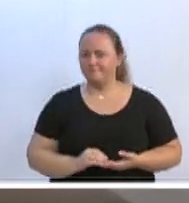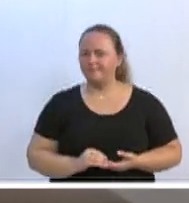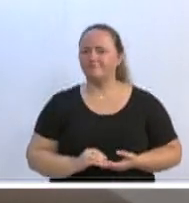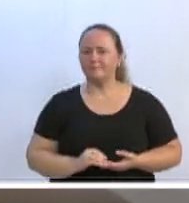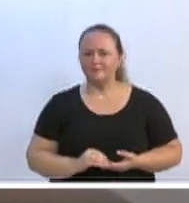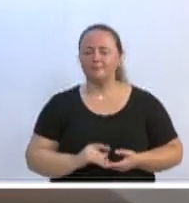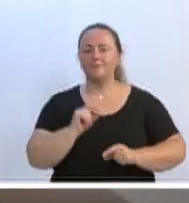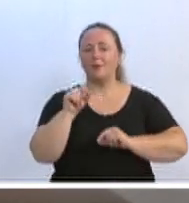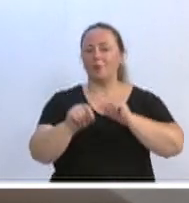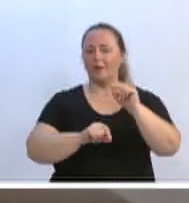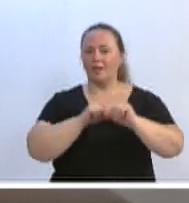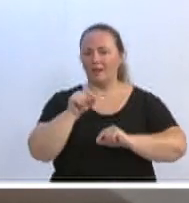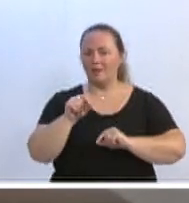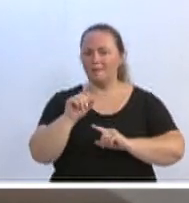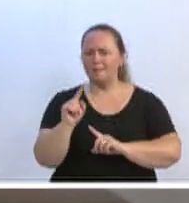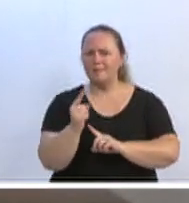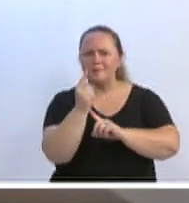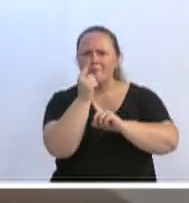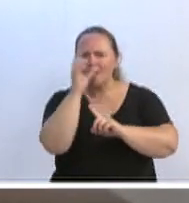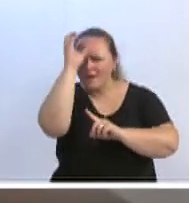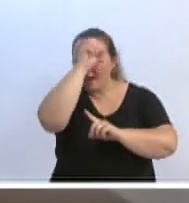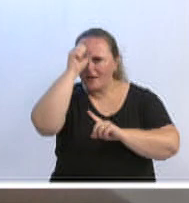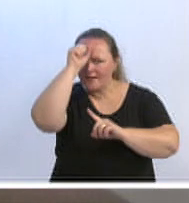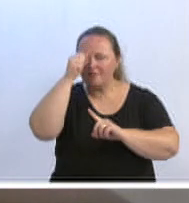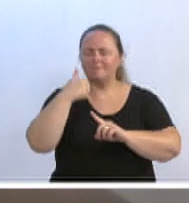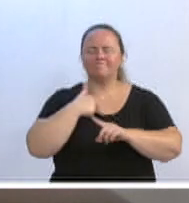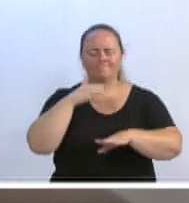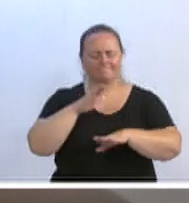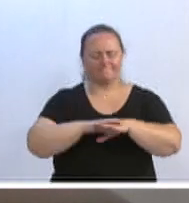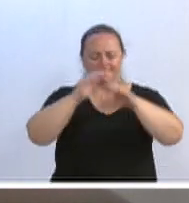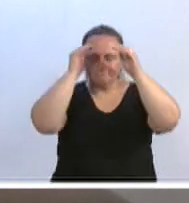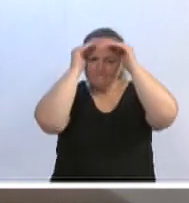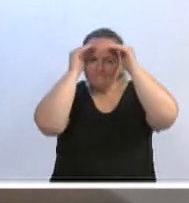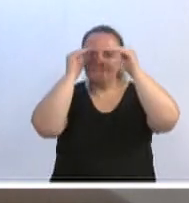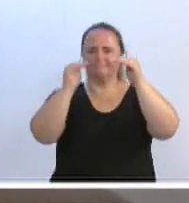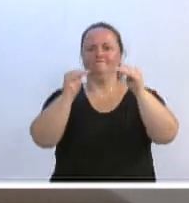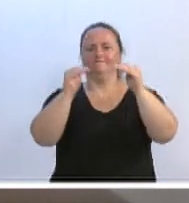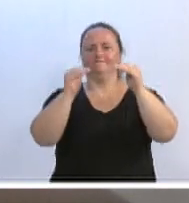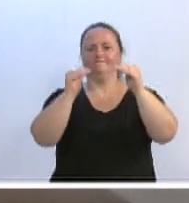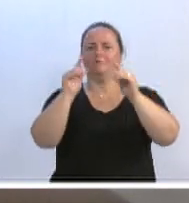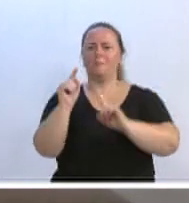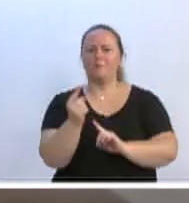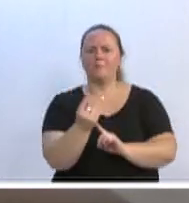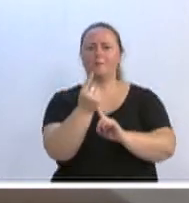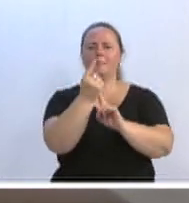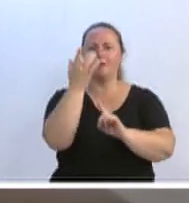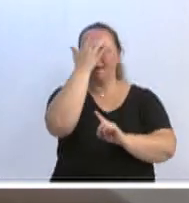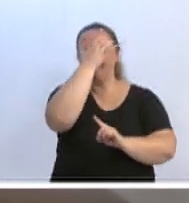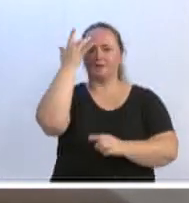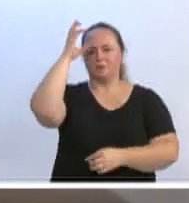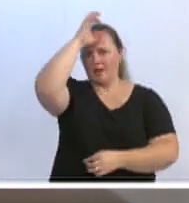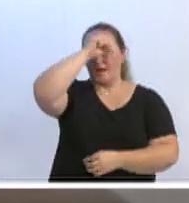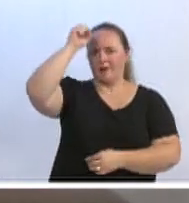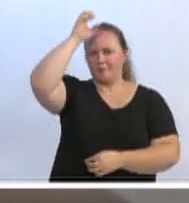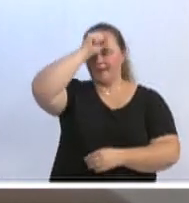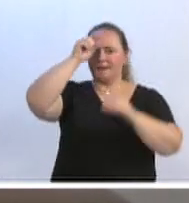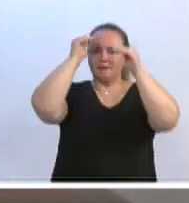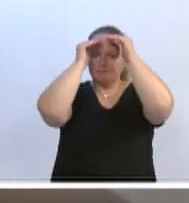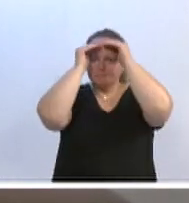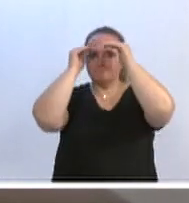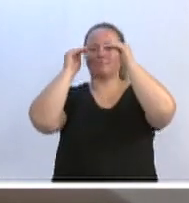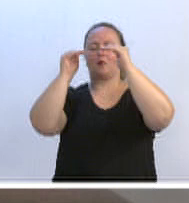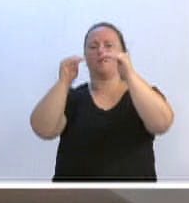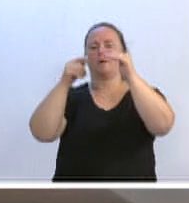a obedecer. A primeira coisa que o membro da igreja aprende é a respeito da